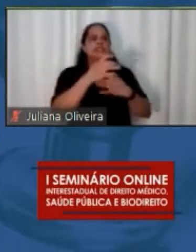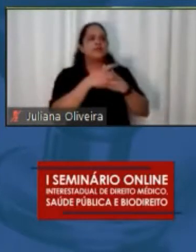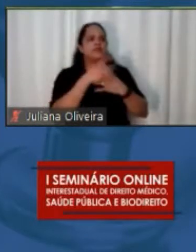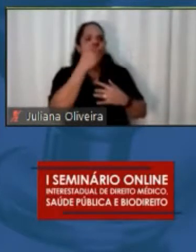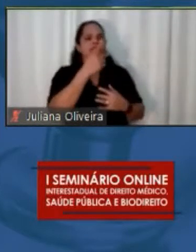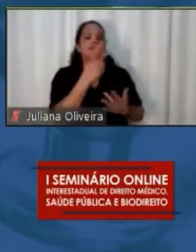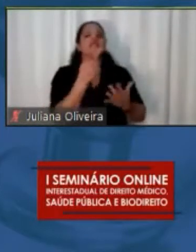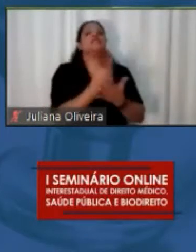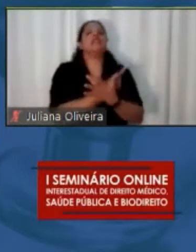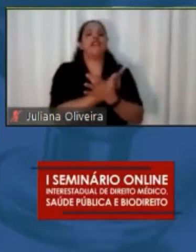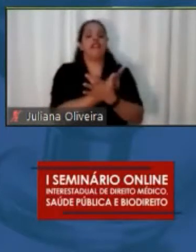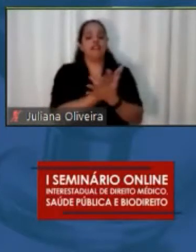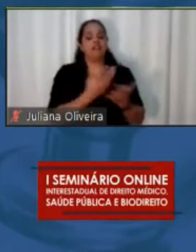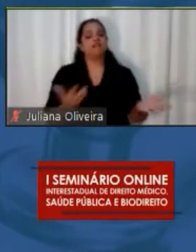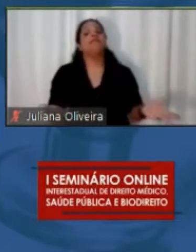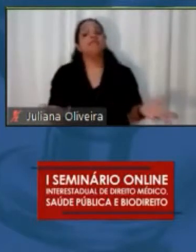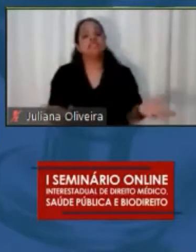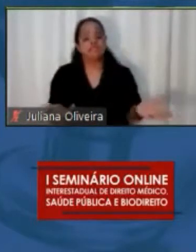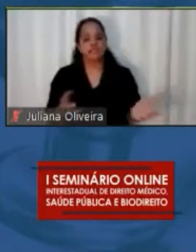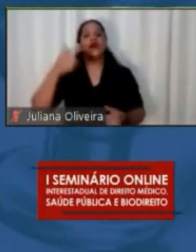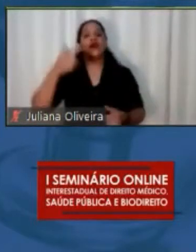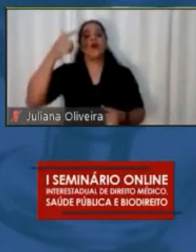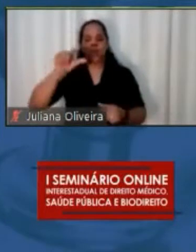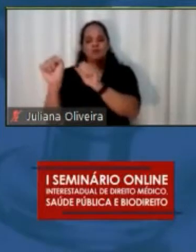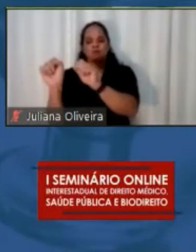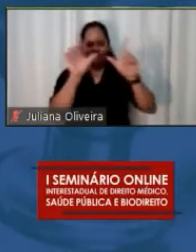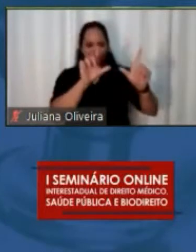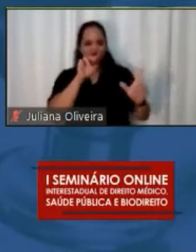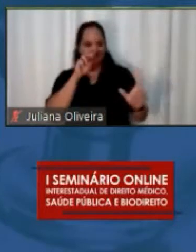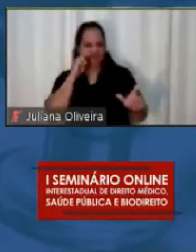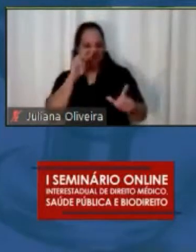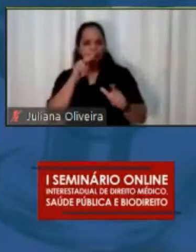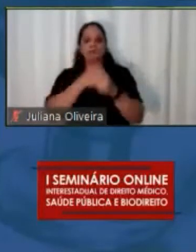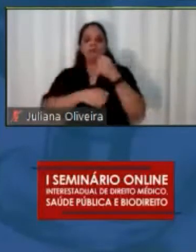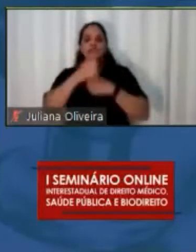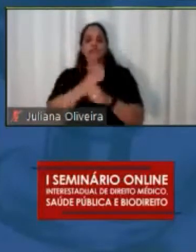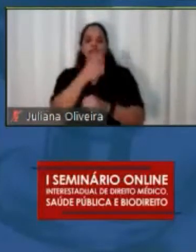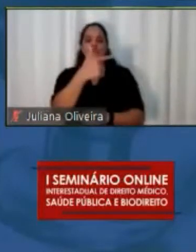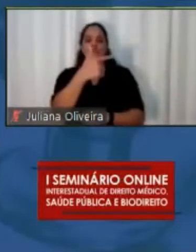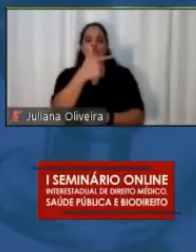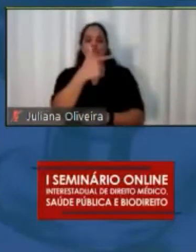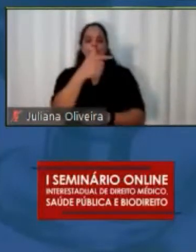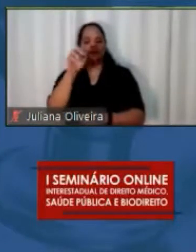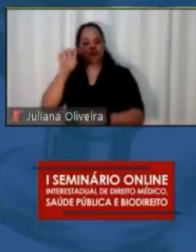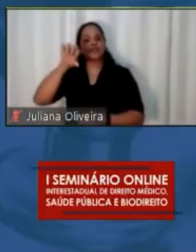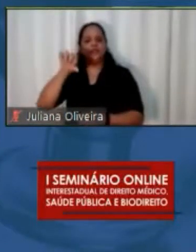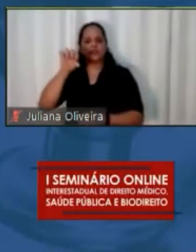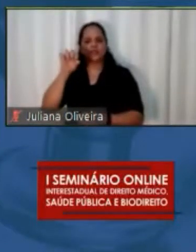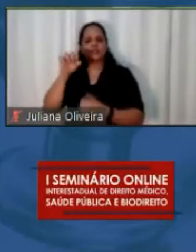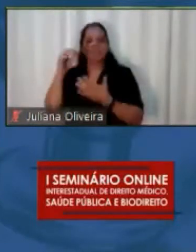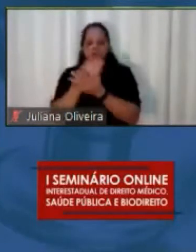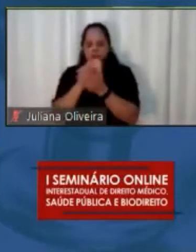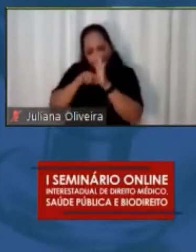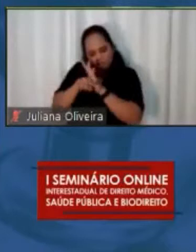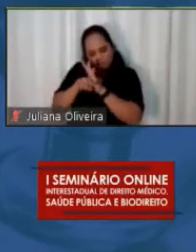trabalho científico também publicado em 2009, em que foi analisado os resultados